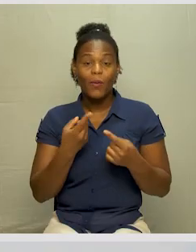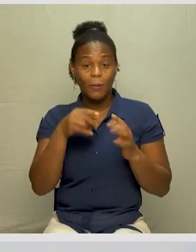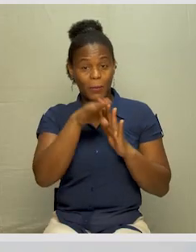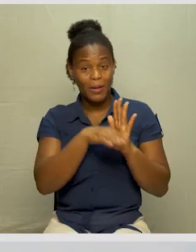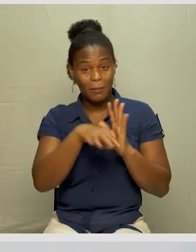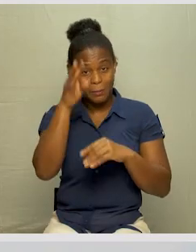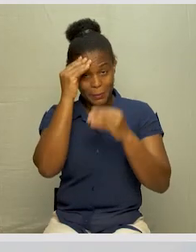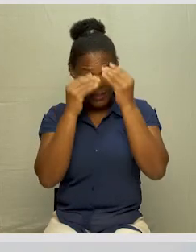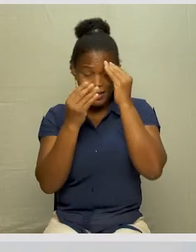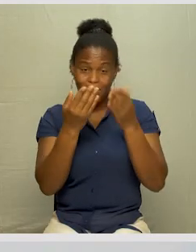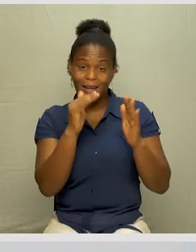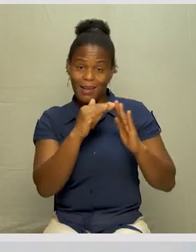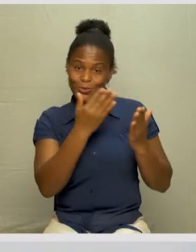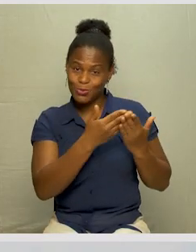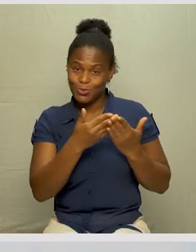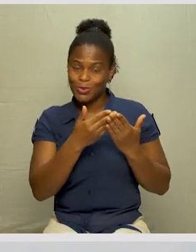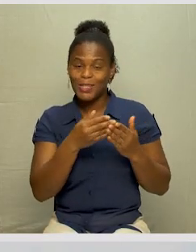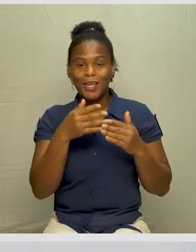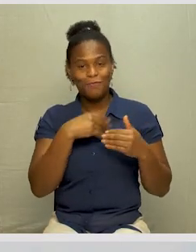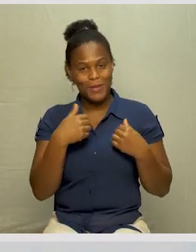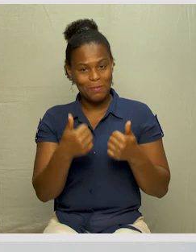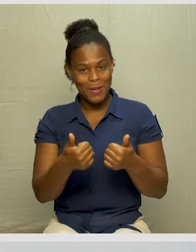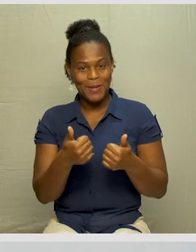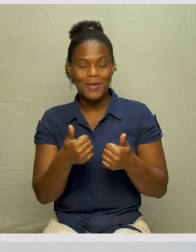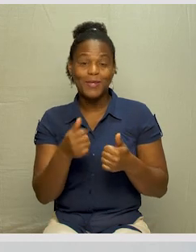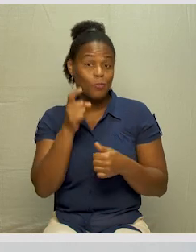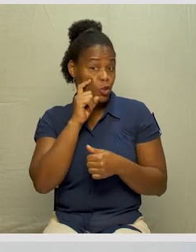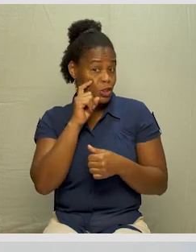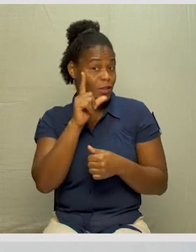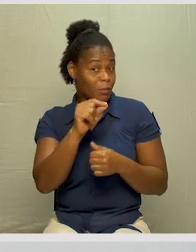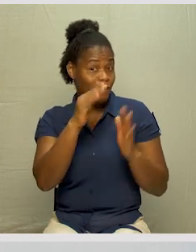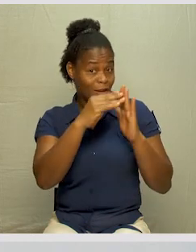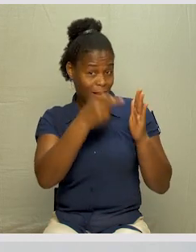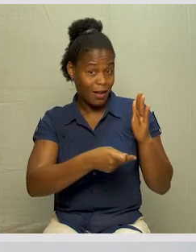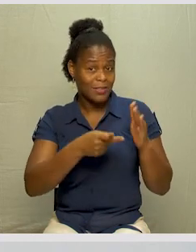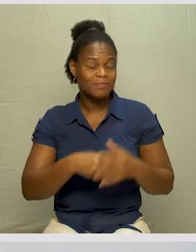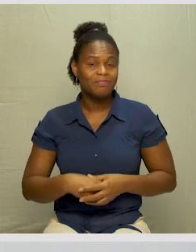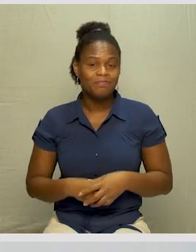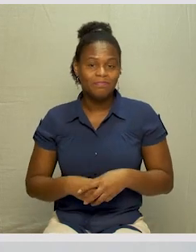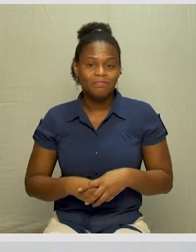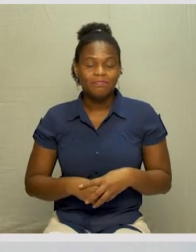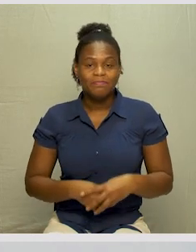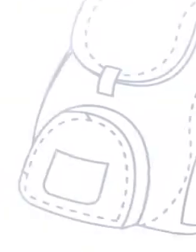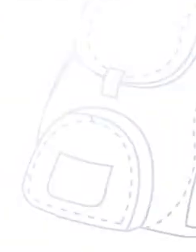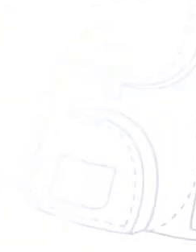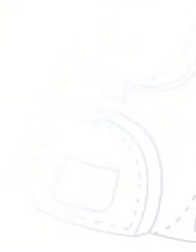do programa Aprender e Estudar em Casa. Fique bem e fique protegido. Fique em casa.